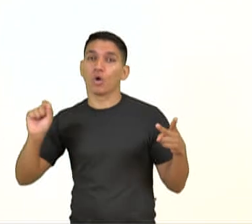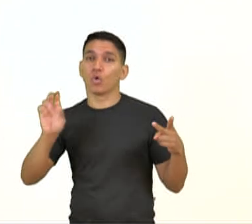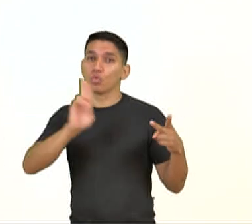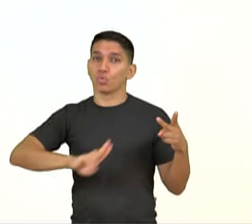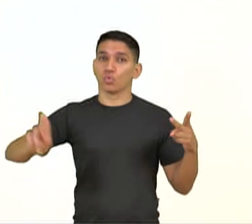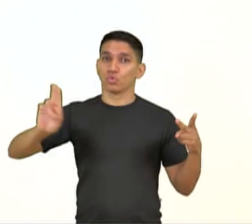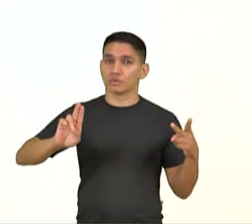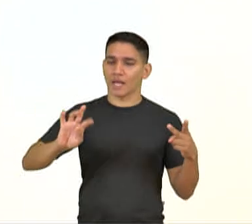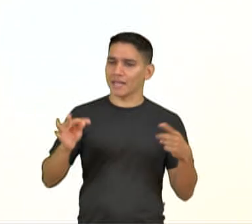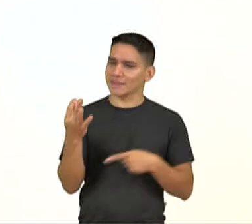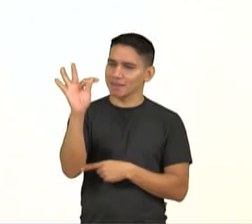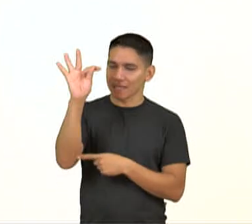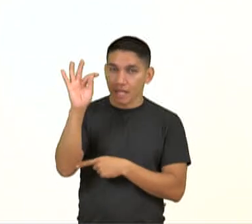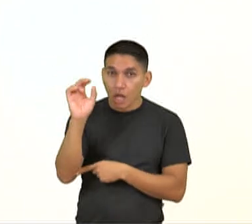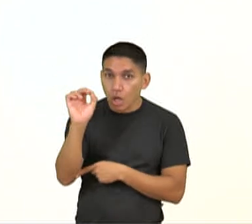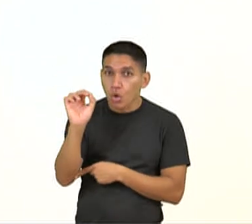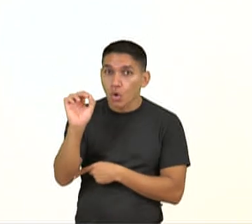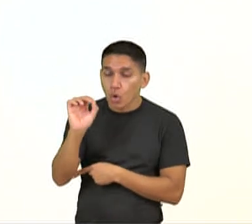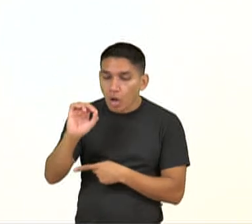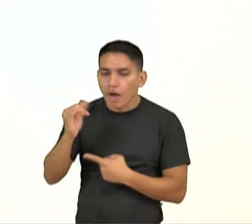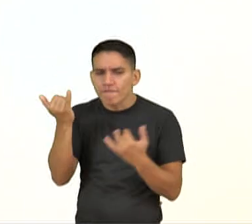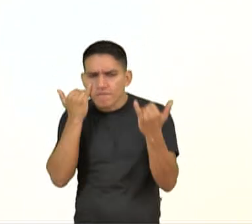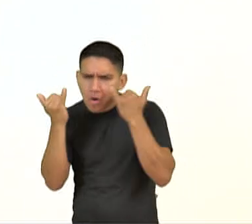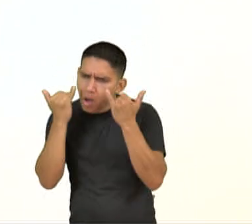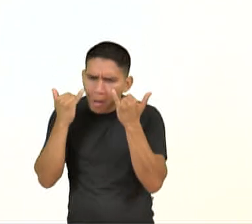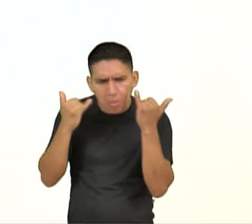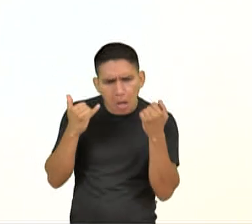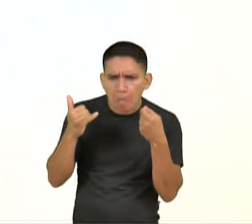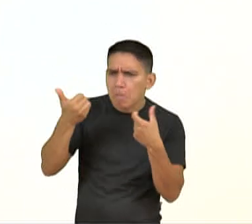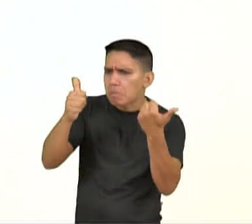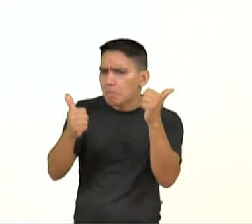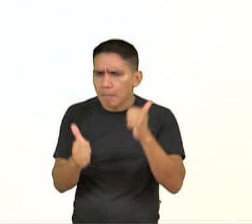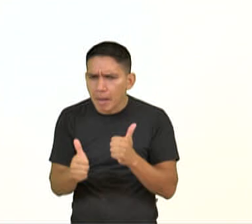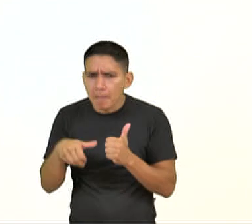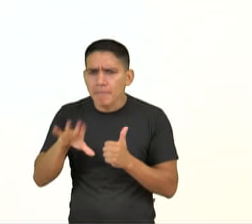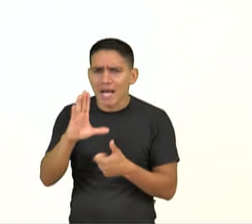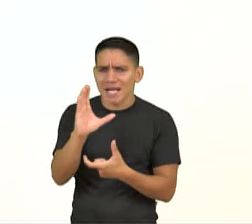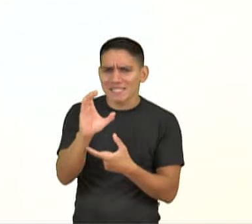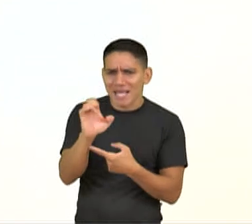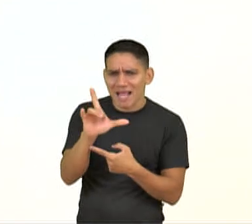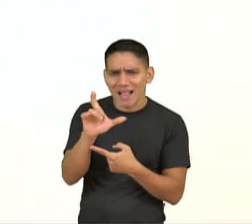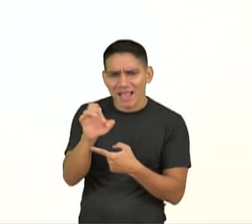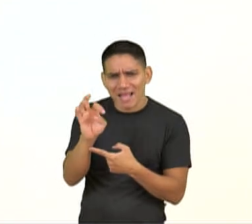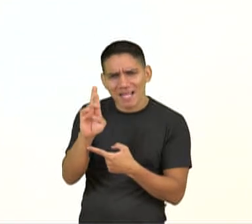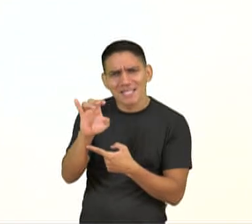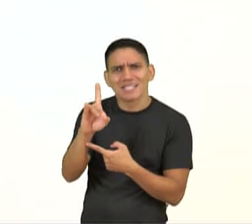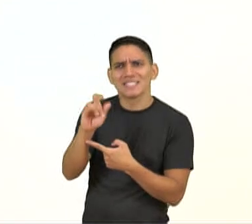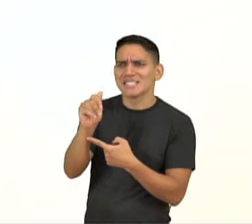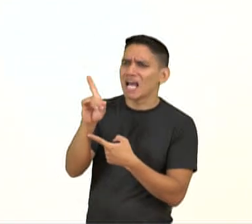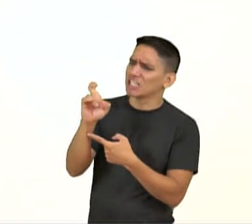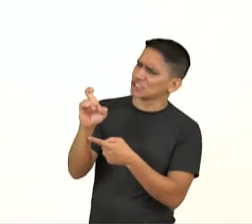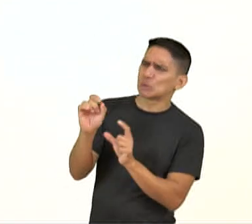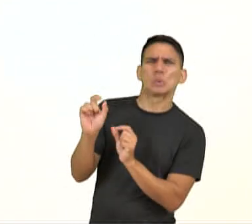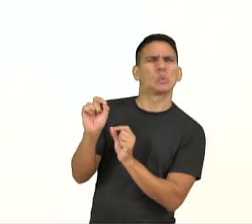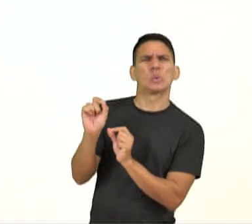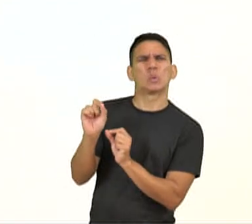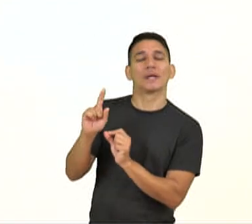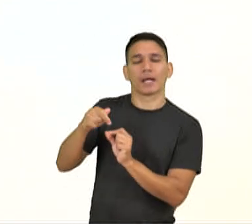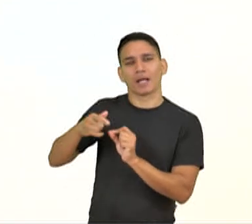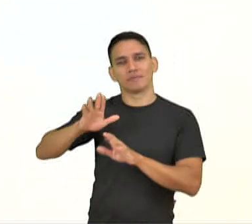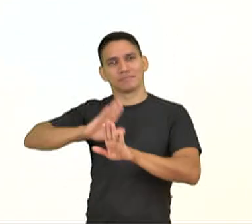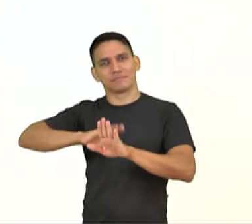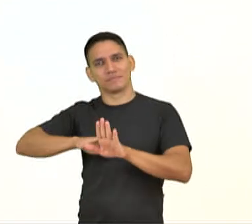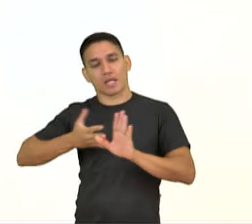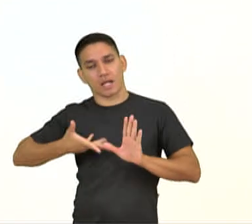de tecnologia no cruzamento de dados deu mais celeridade às análises de julgamentos, o uso de